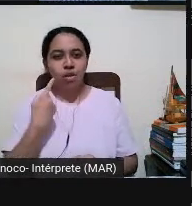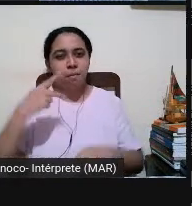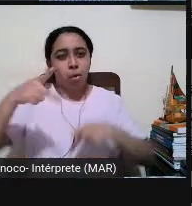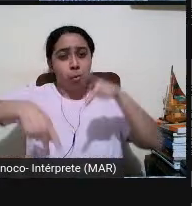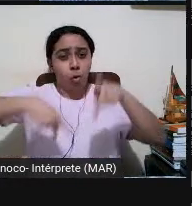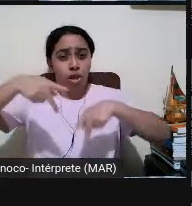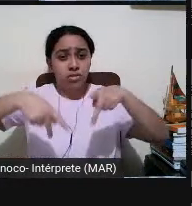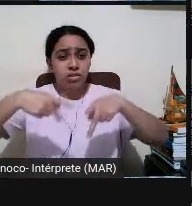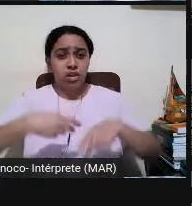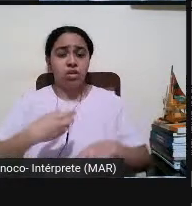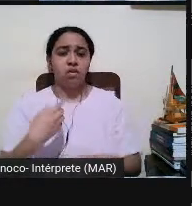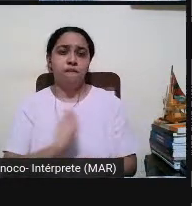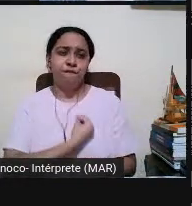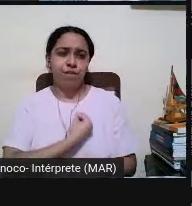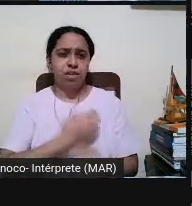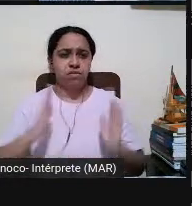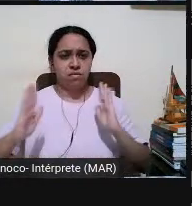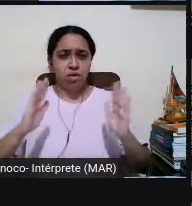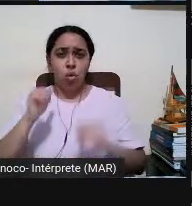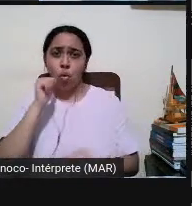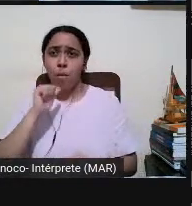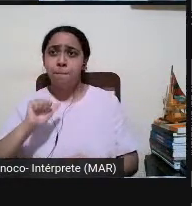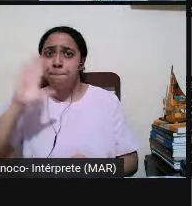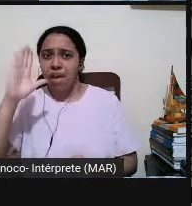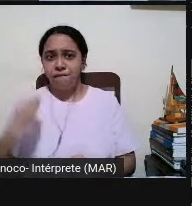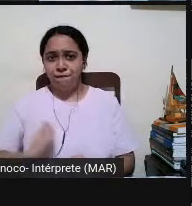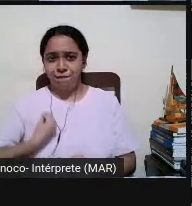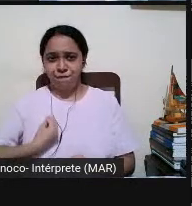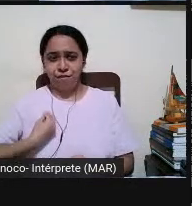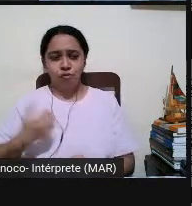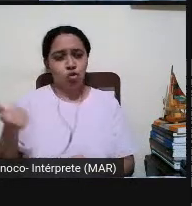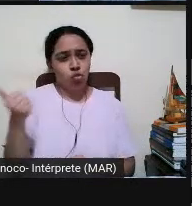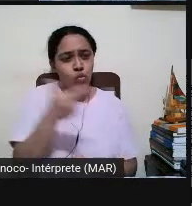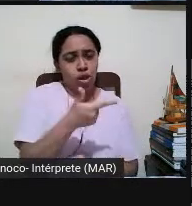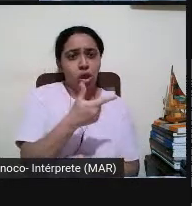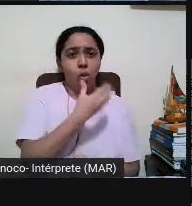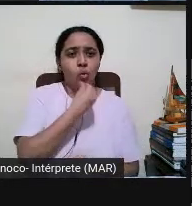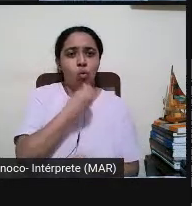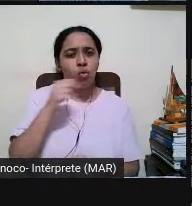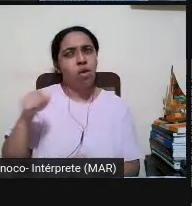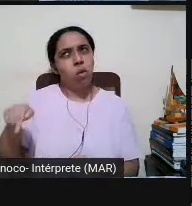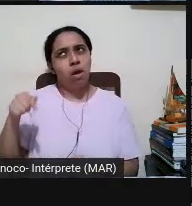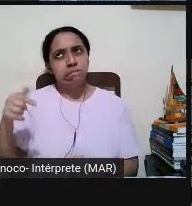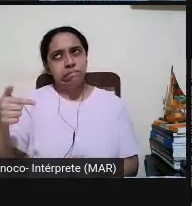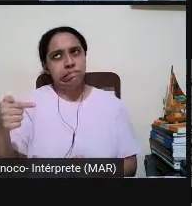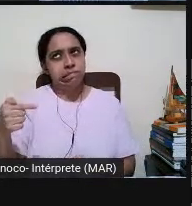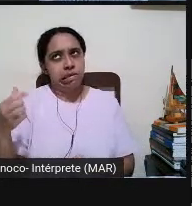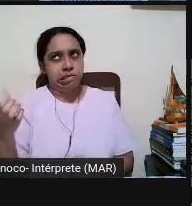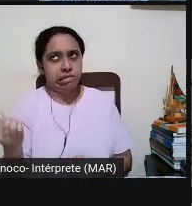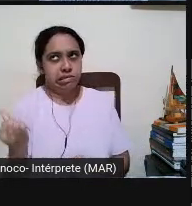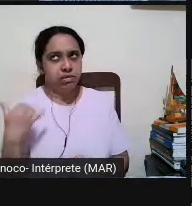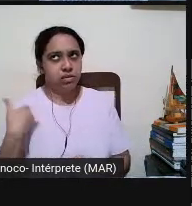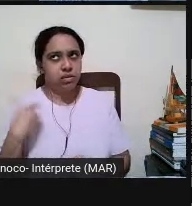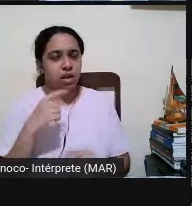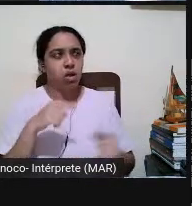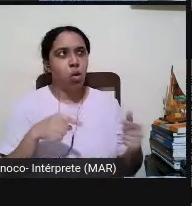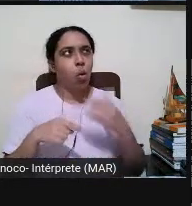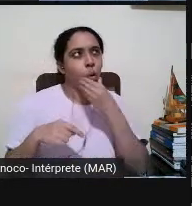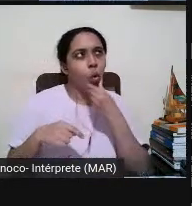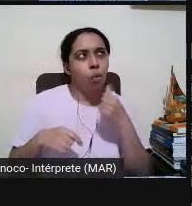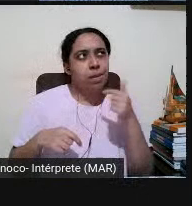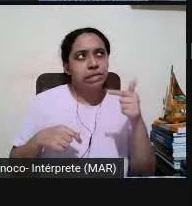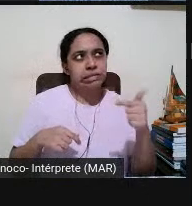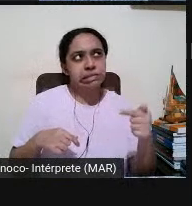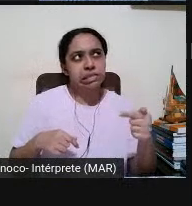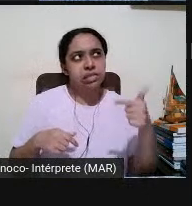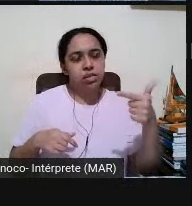ali de vida tá mulher tá vendo mais do que o homem então acho que mulher tá com 76 homem tá com 72 pois eu posso confirmar então numa